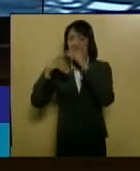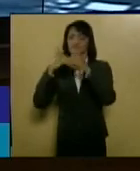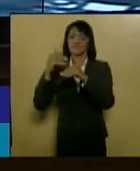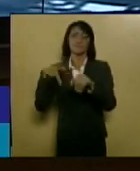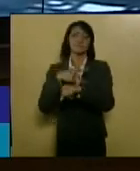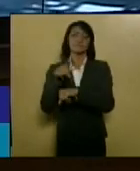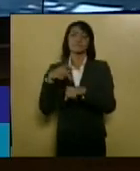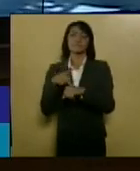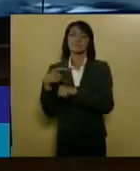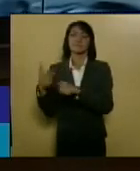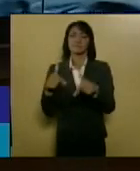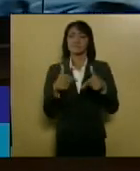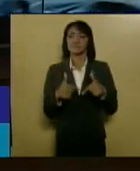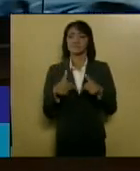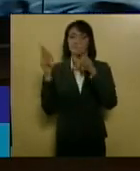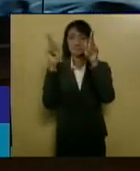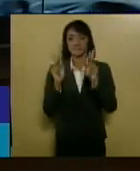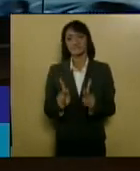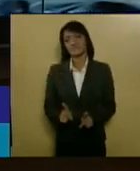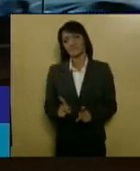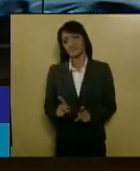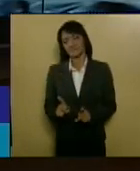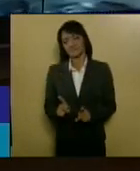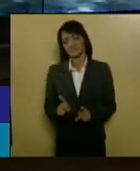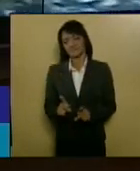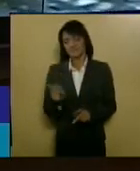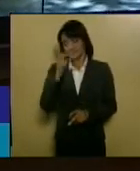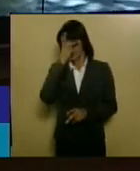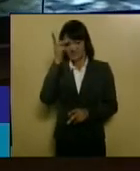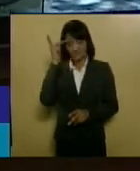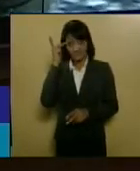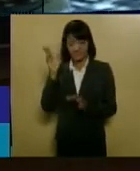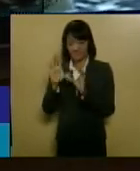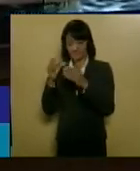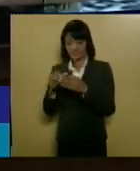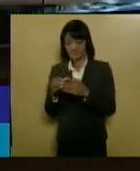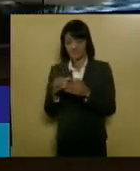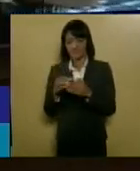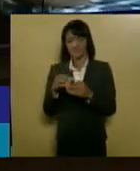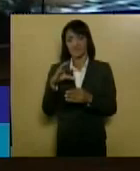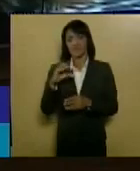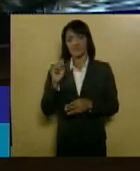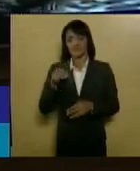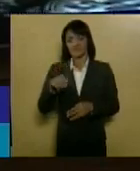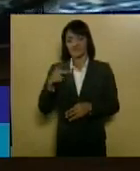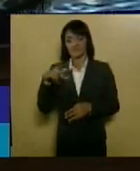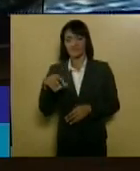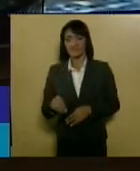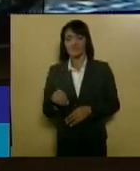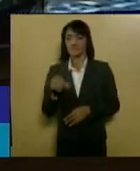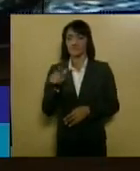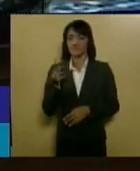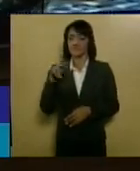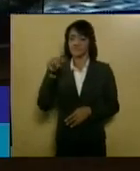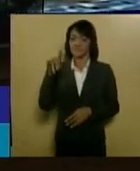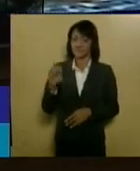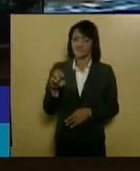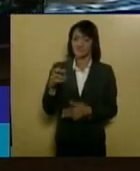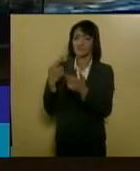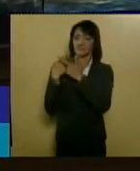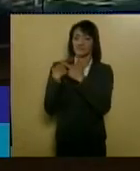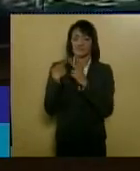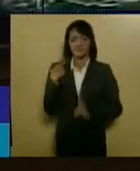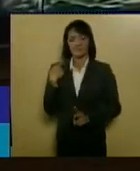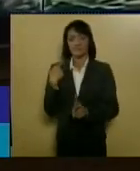nas ações em tempo de paz. Os integrantes do Batalhão Campo Grande têm a responsabilidade constante de